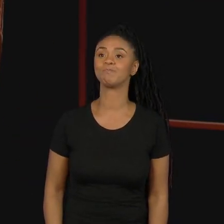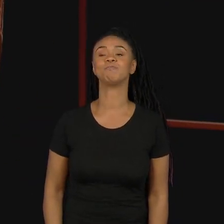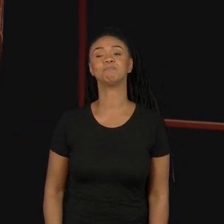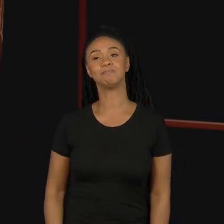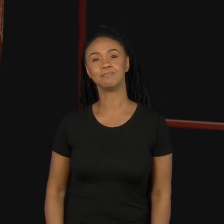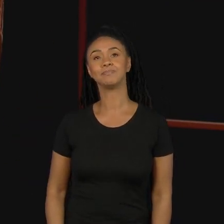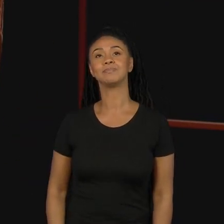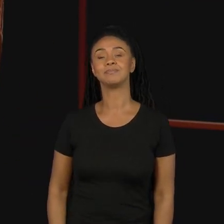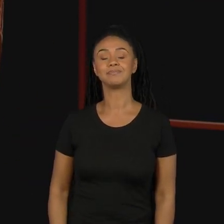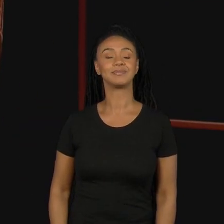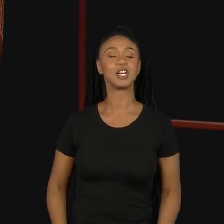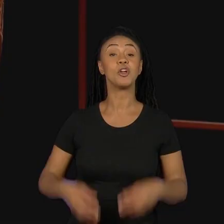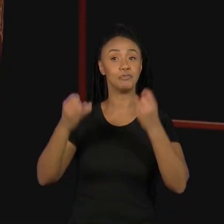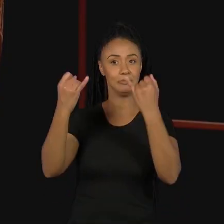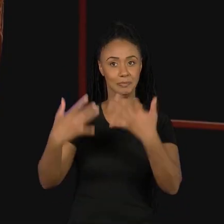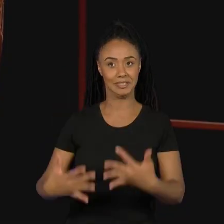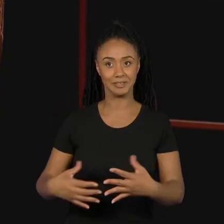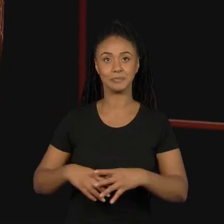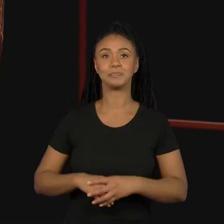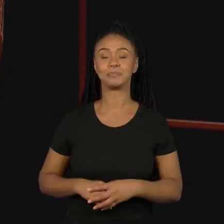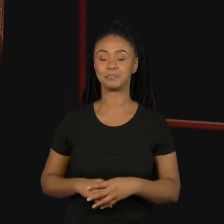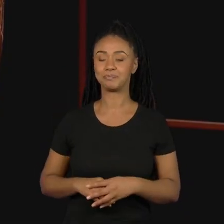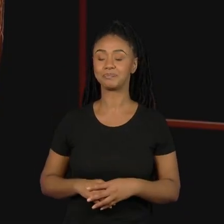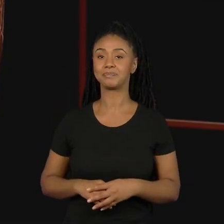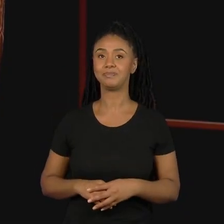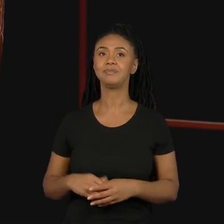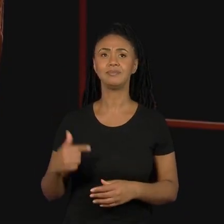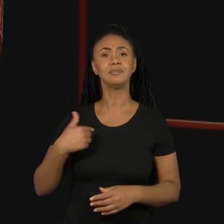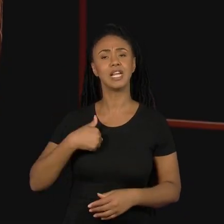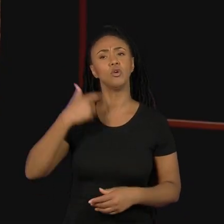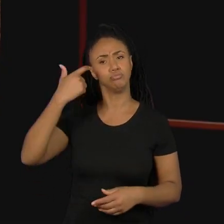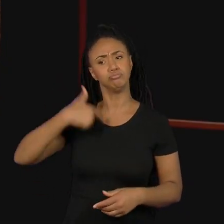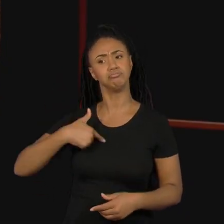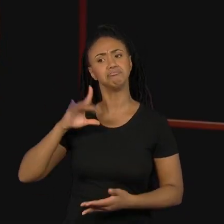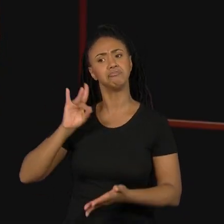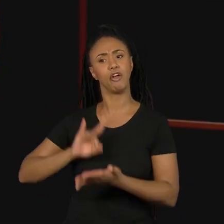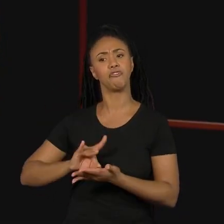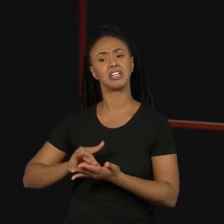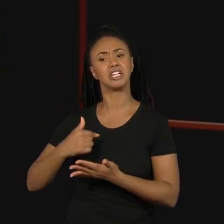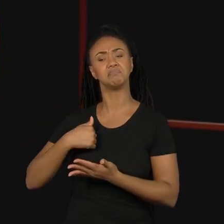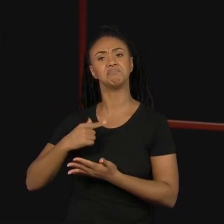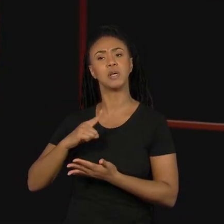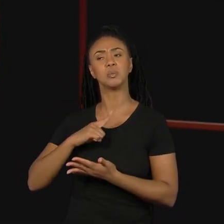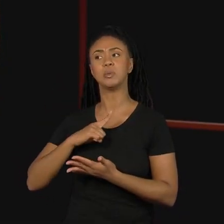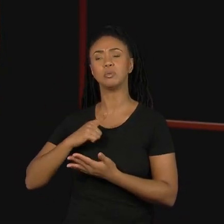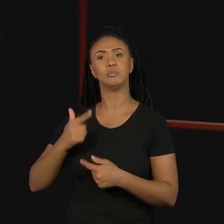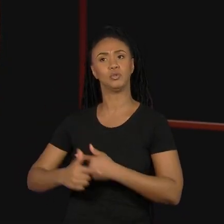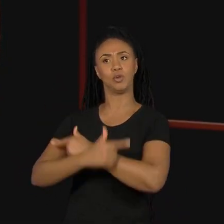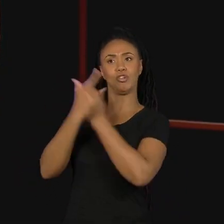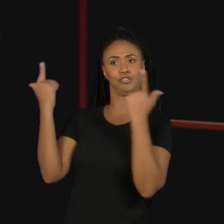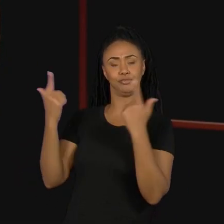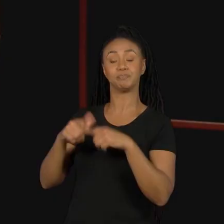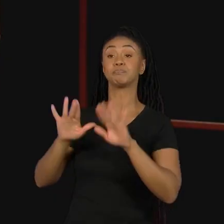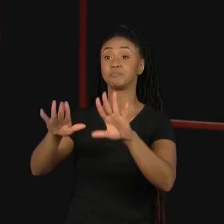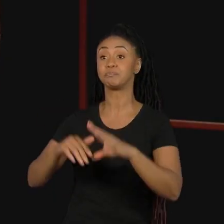eu vou dar motivo para as pessoas verem realmente que eu sou um cara abençoado. Chego às 6 da